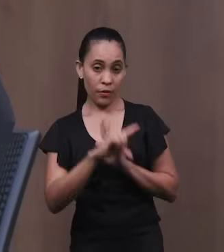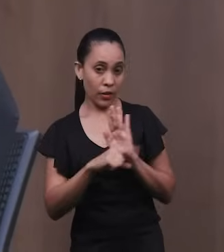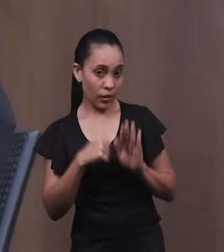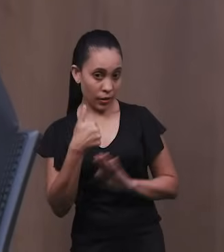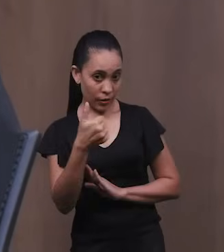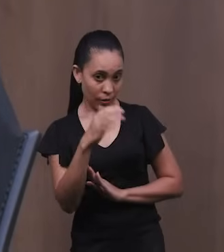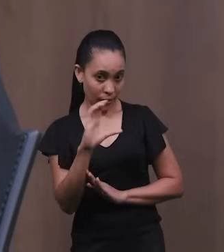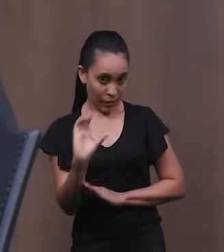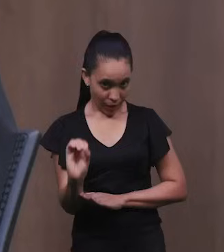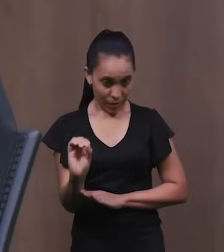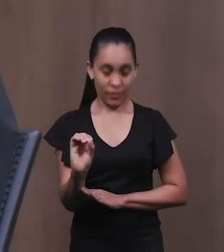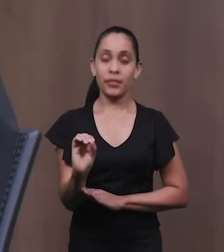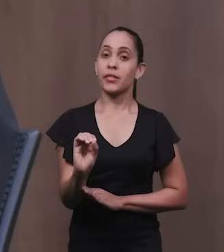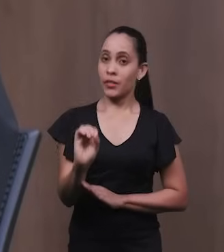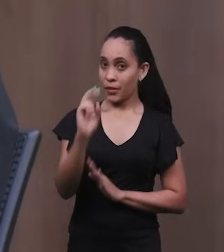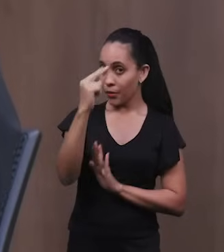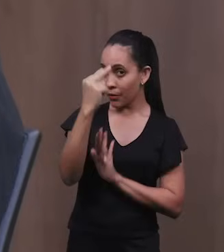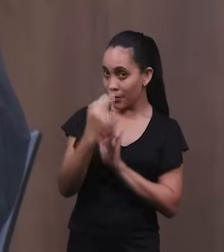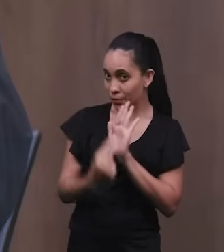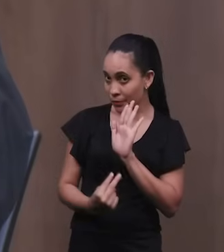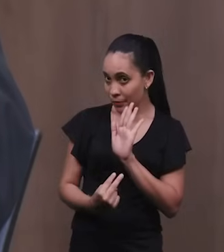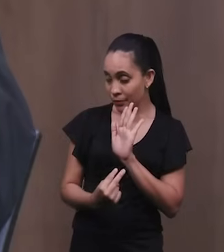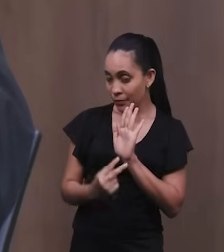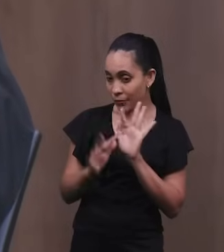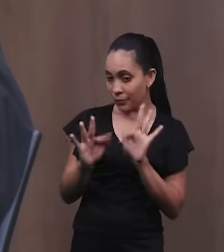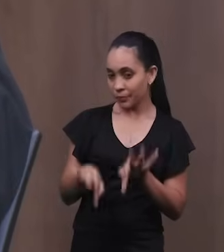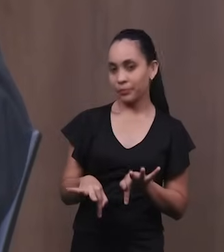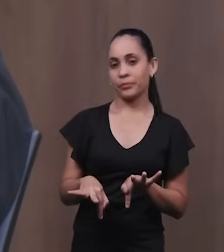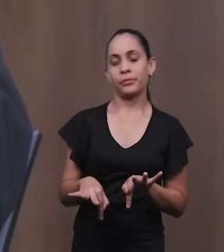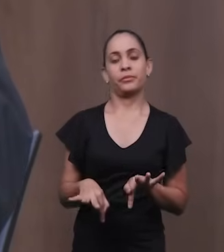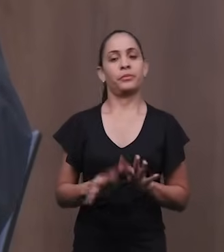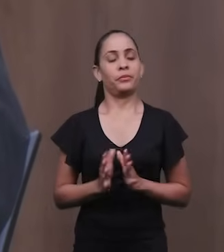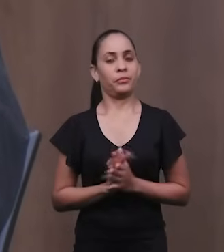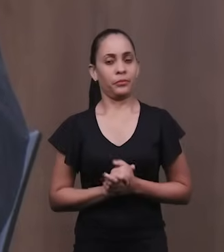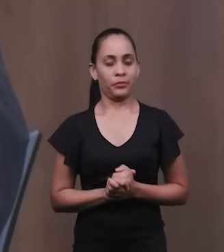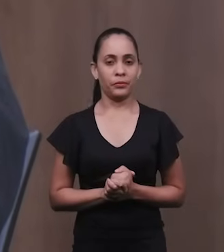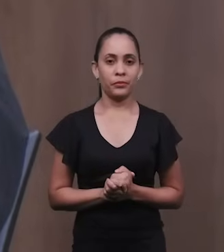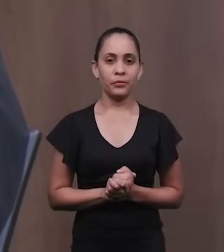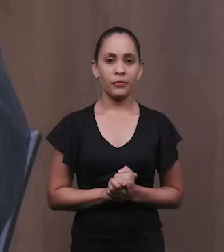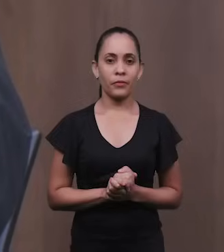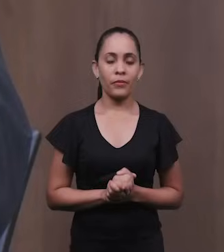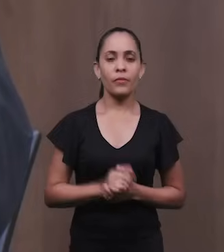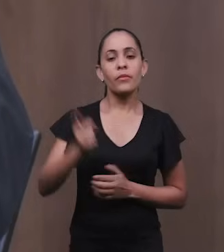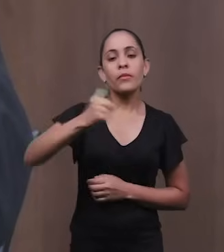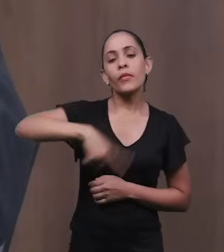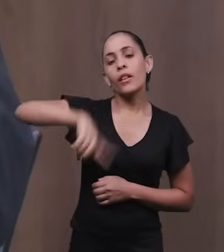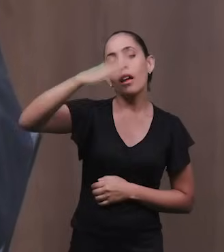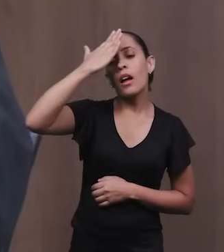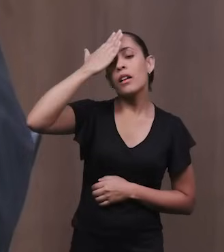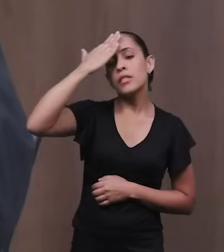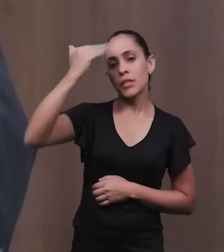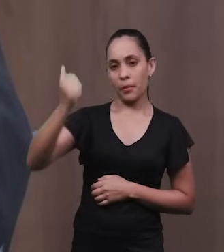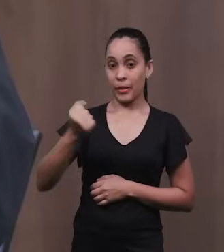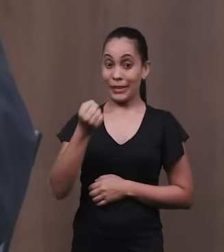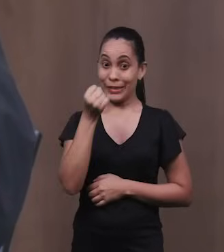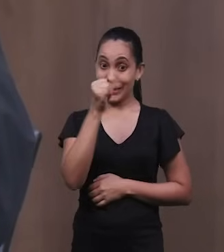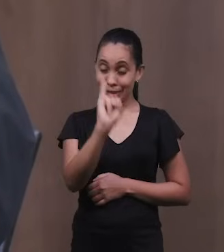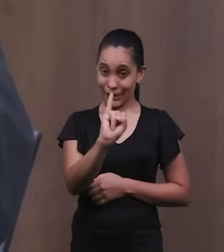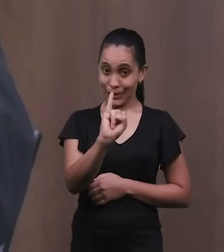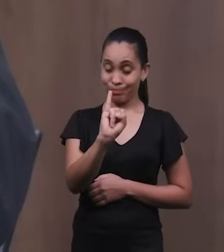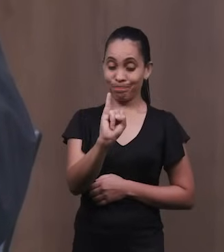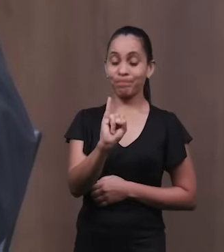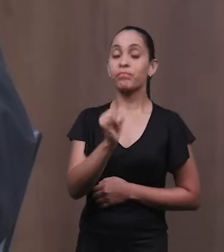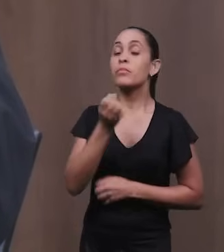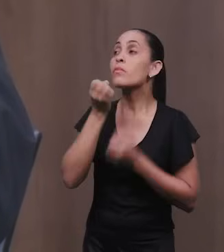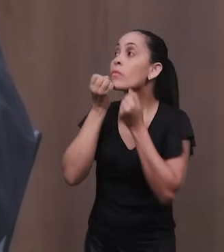10, que ele fecha o verso, né? Romanos 10, 9 e 10 diz assim, a saber, se